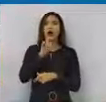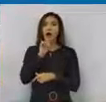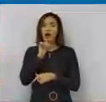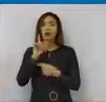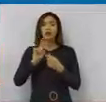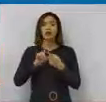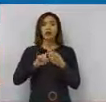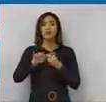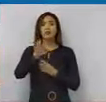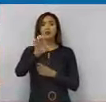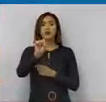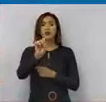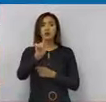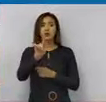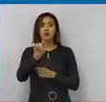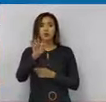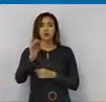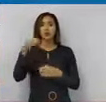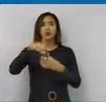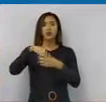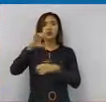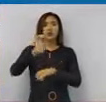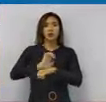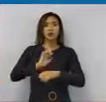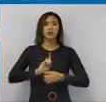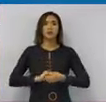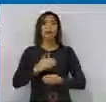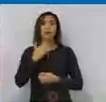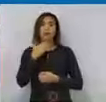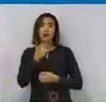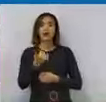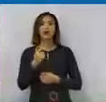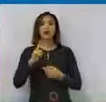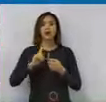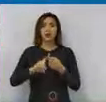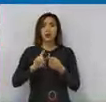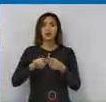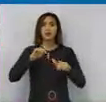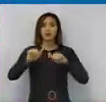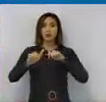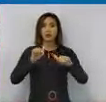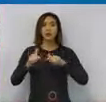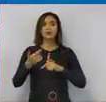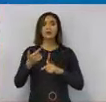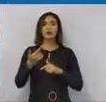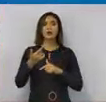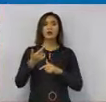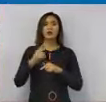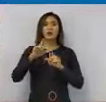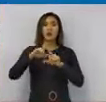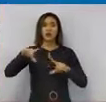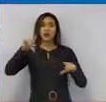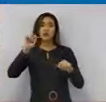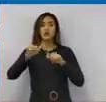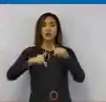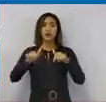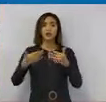dentro do estado, melhorar a eficiência operacional da COSAMPA na prestação de serviço de água.